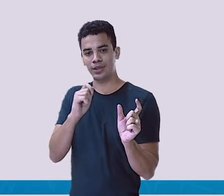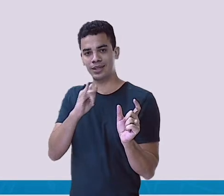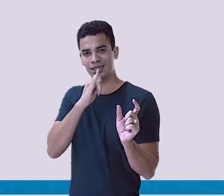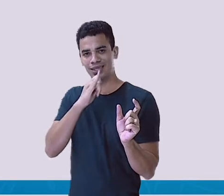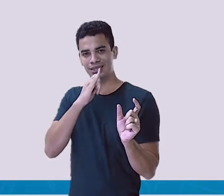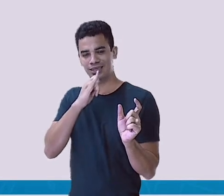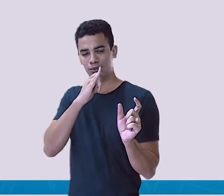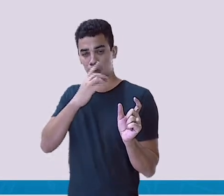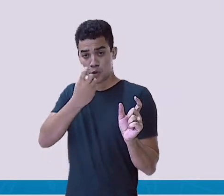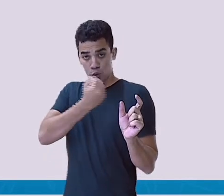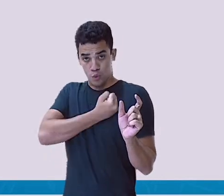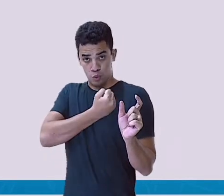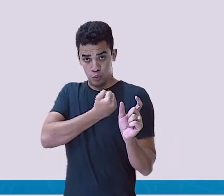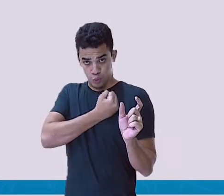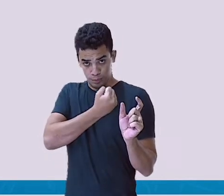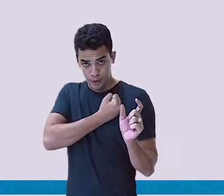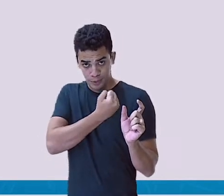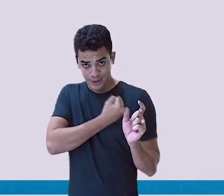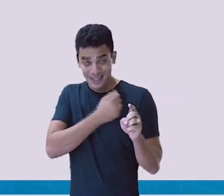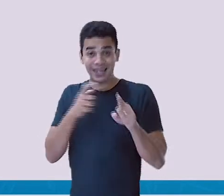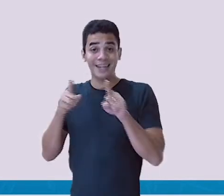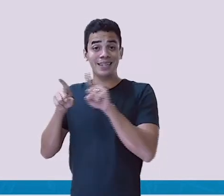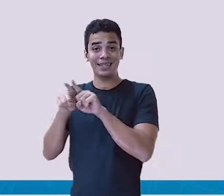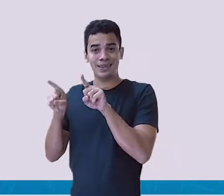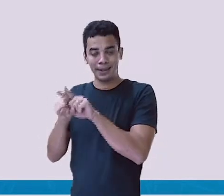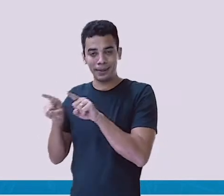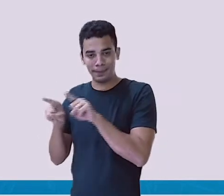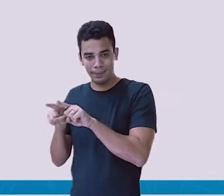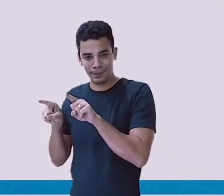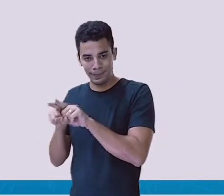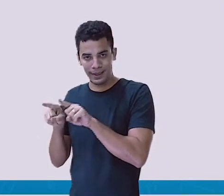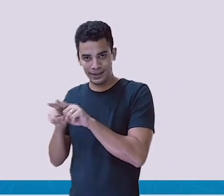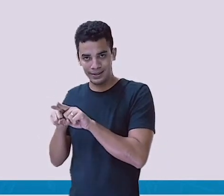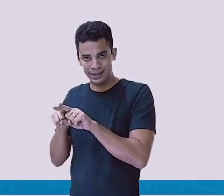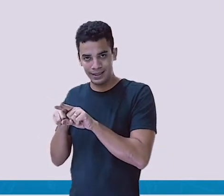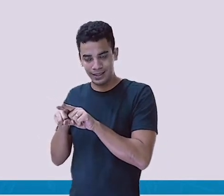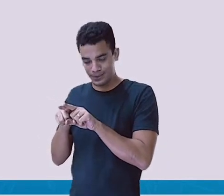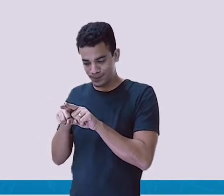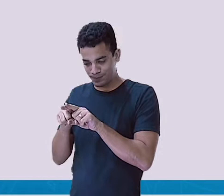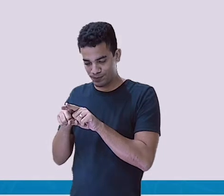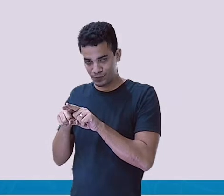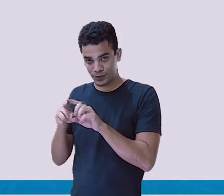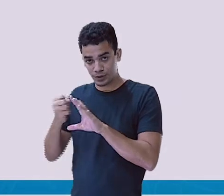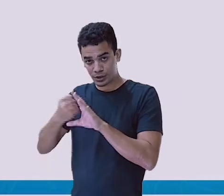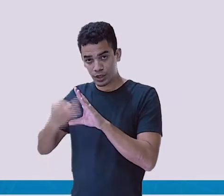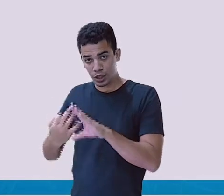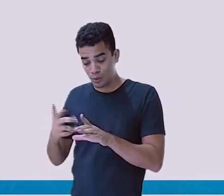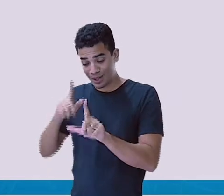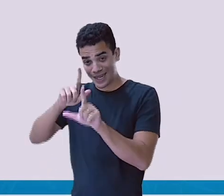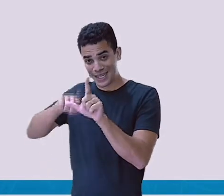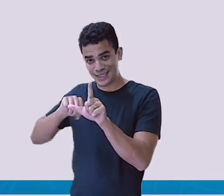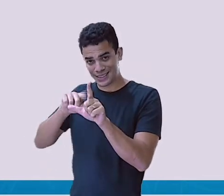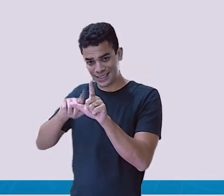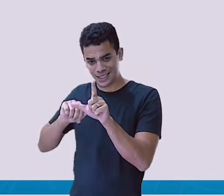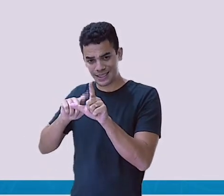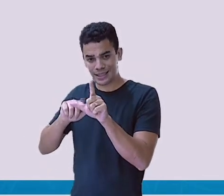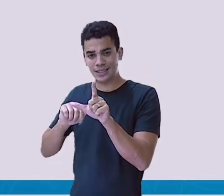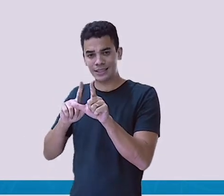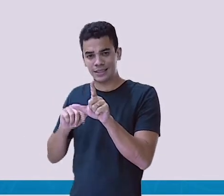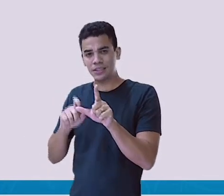literal. Coeficiente é um número, parte literal são as letras, ou seja, os termos